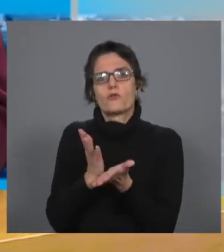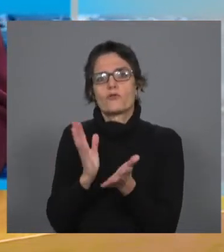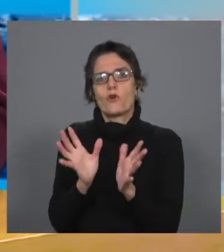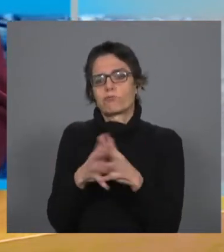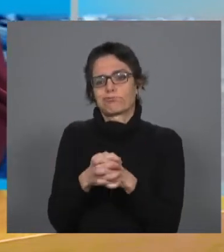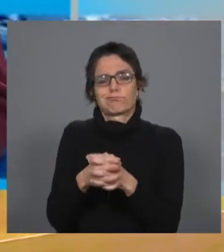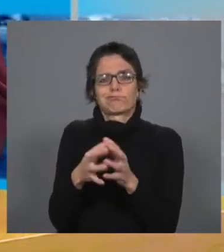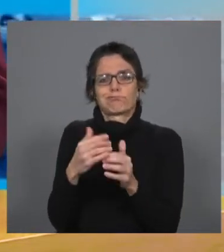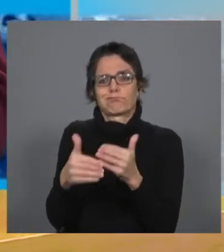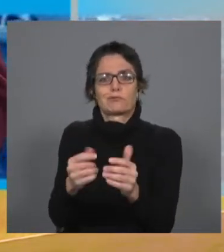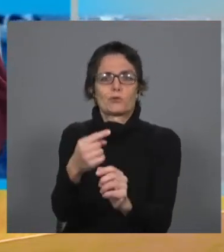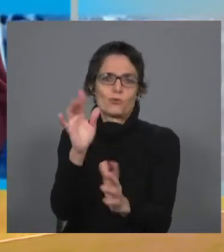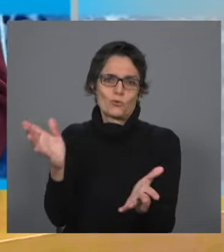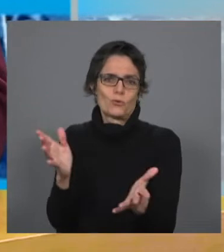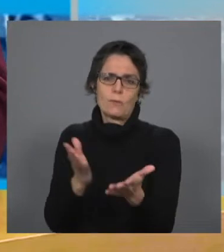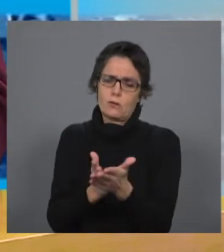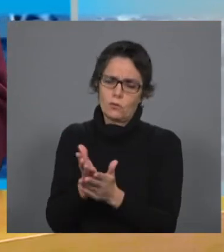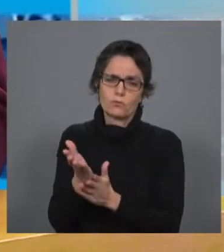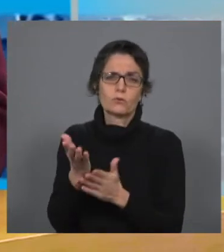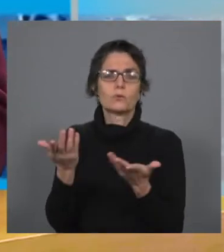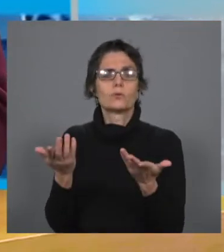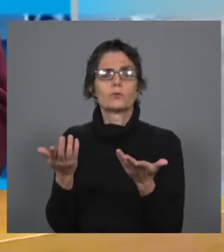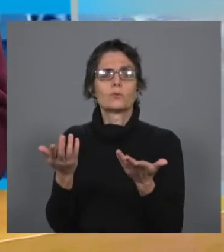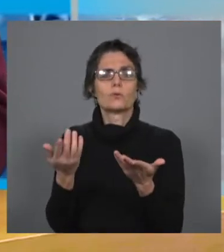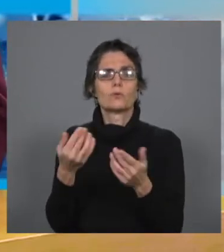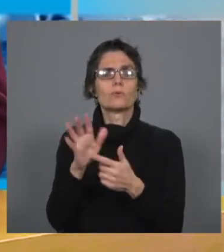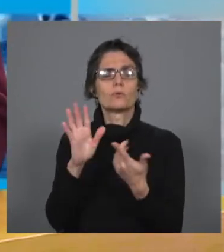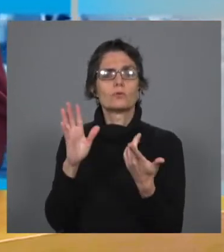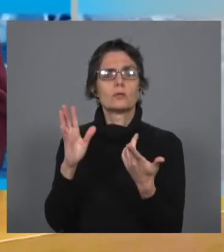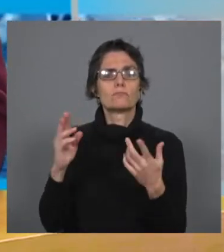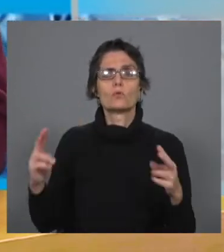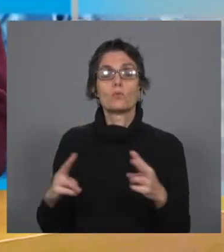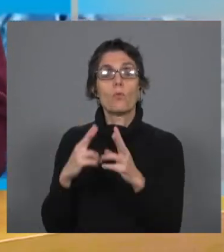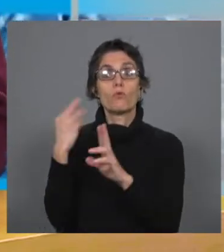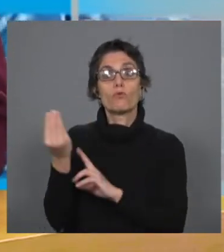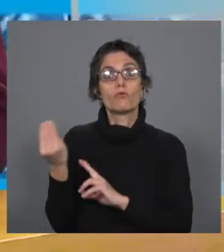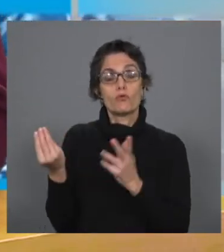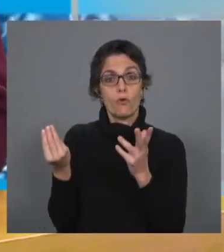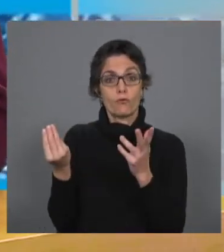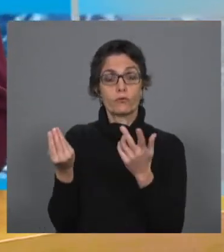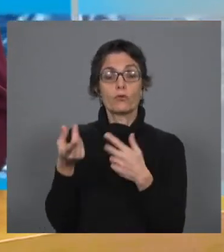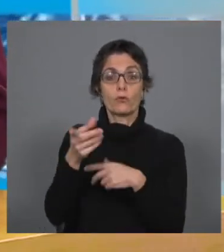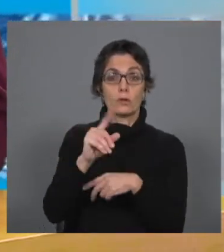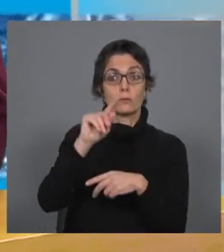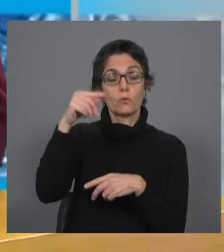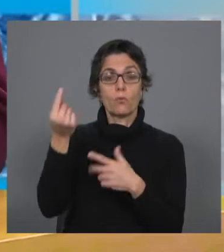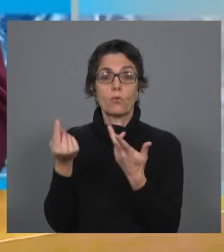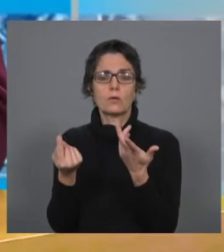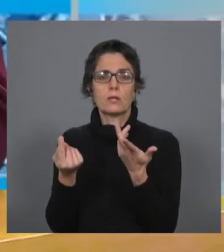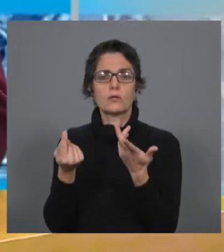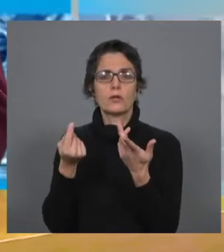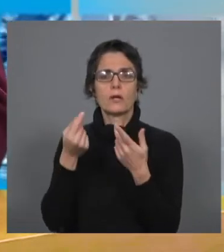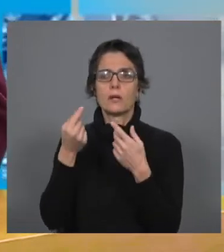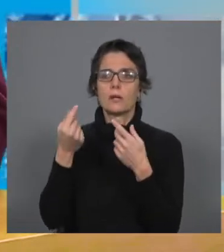vai acontecendo, quer ao nível juvenil, por exemplo, com os fóruns ecuménicos jovens e outras iniciativas, quer com